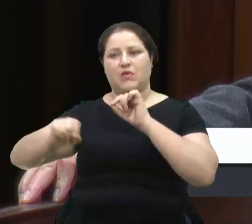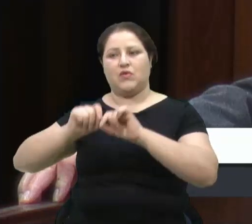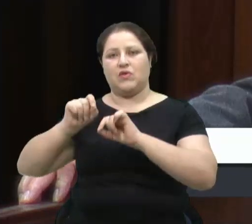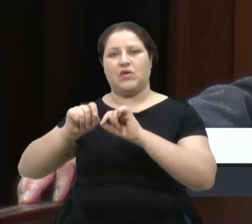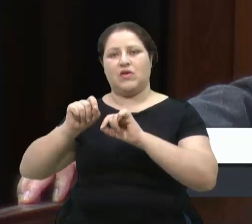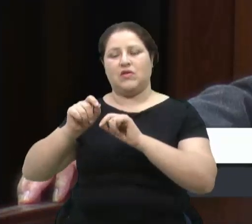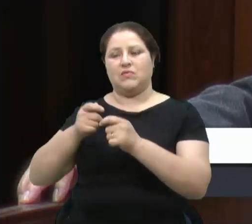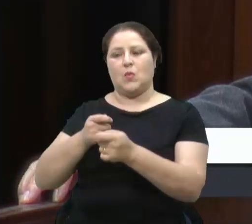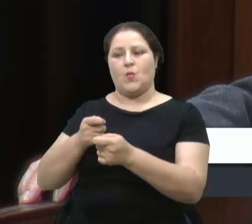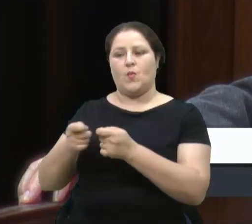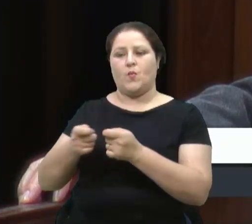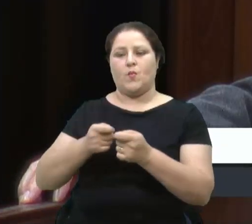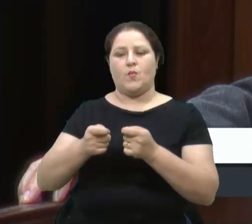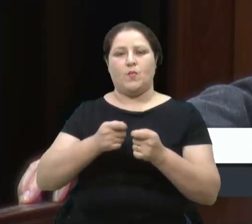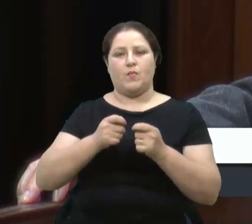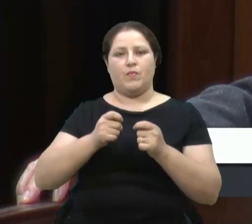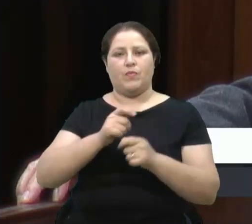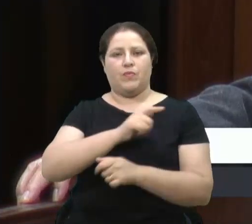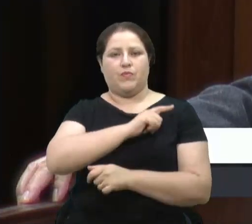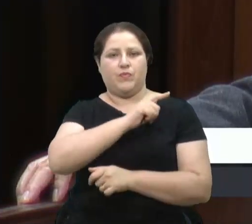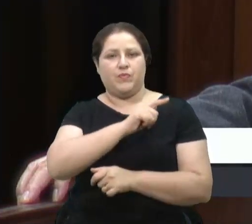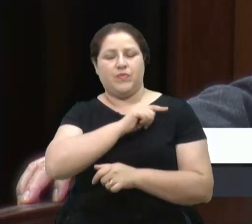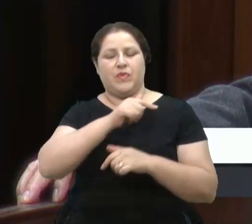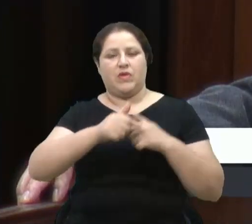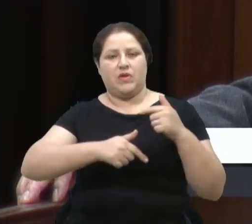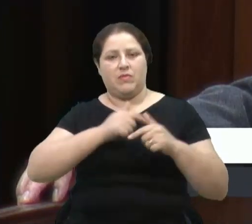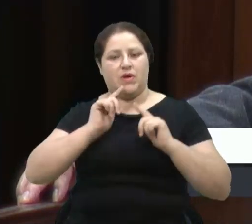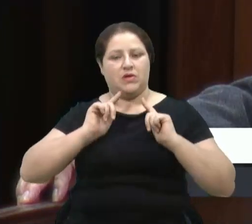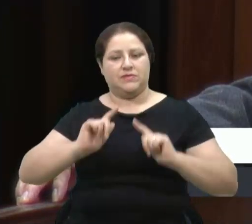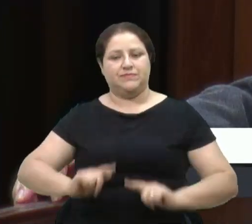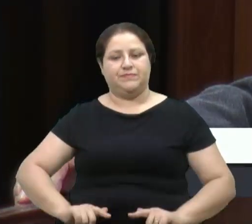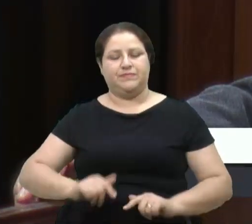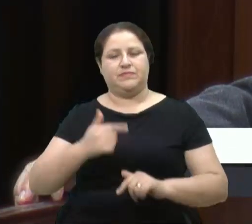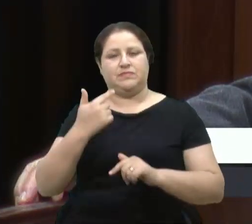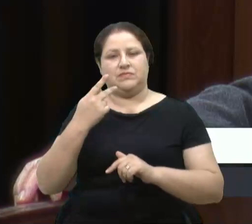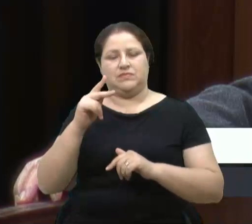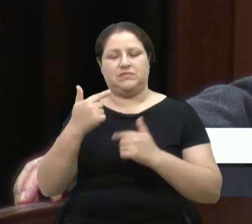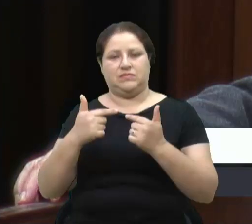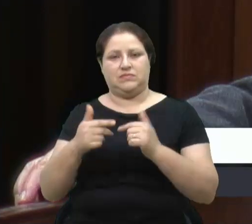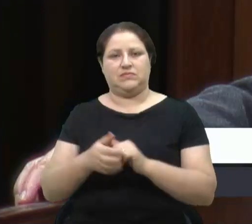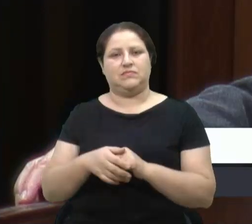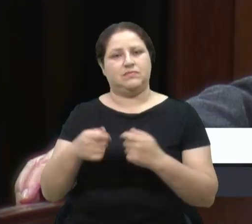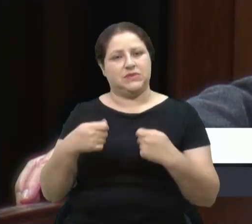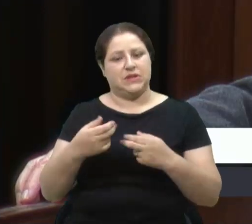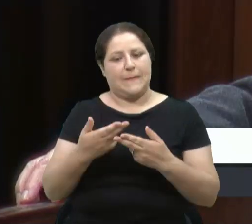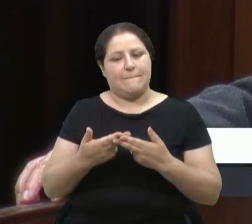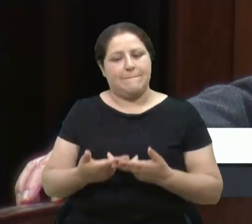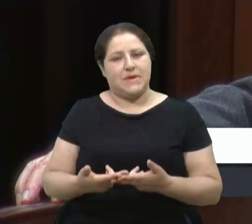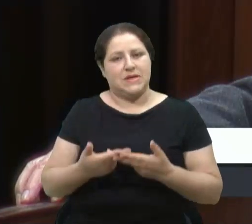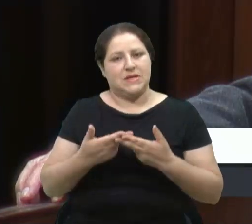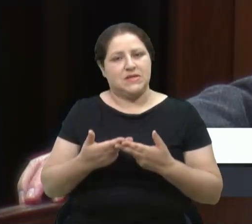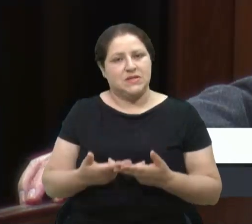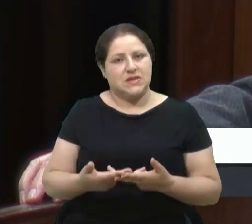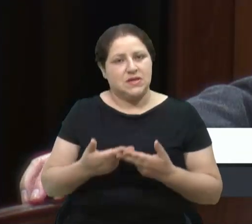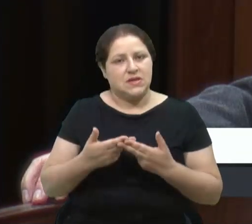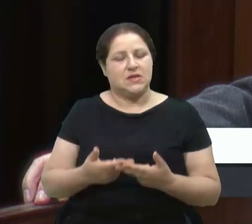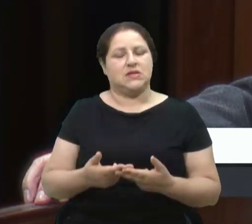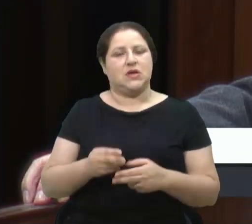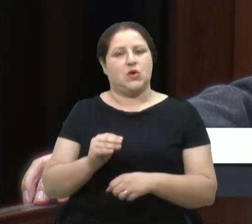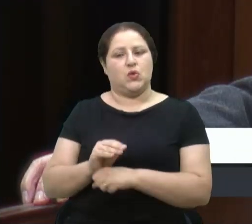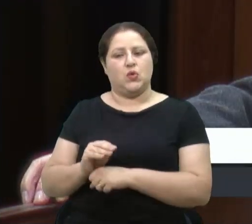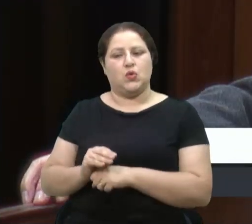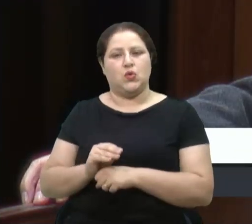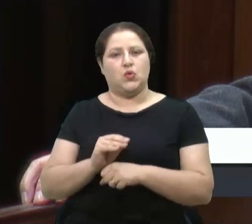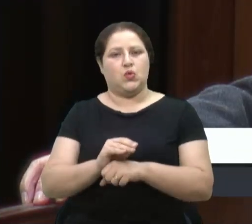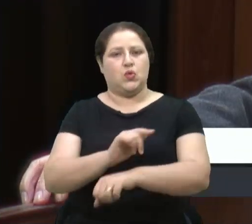gerenciar o seu trabalho o seu propriedade e tenham paciência e muito cuidado e muita educação com